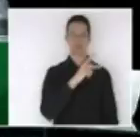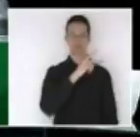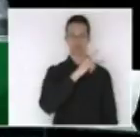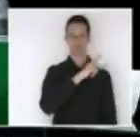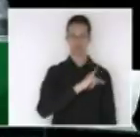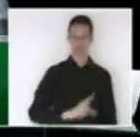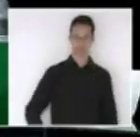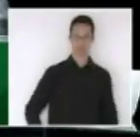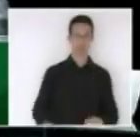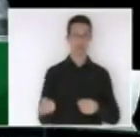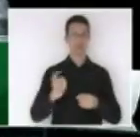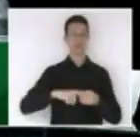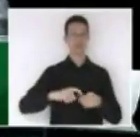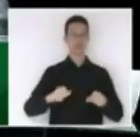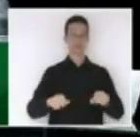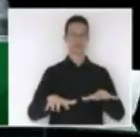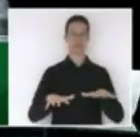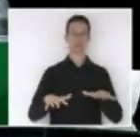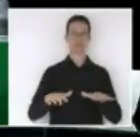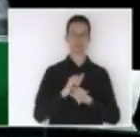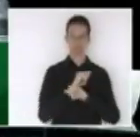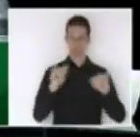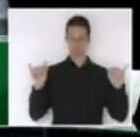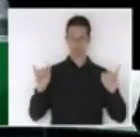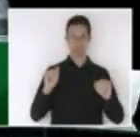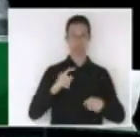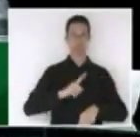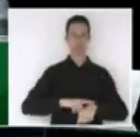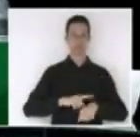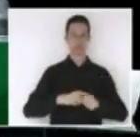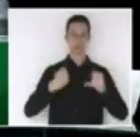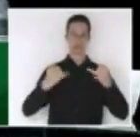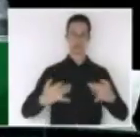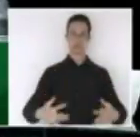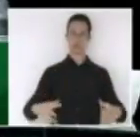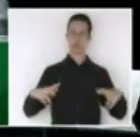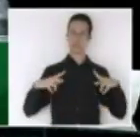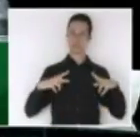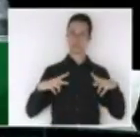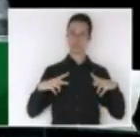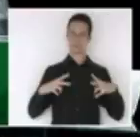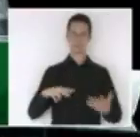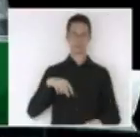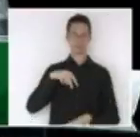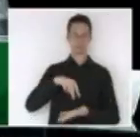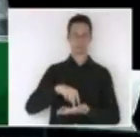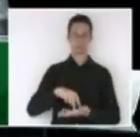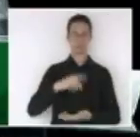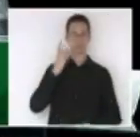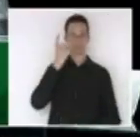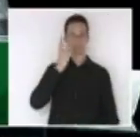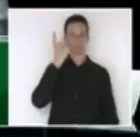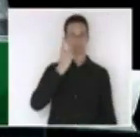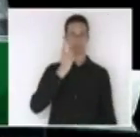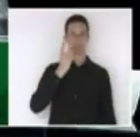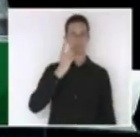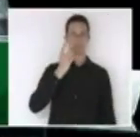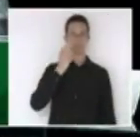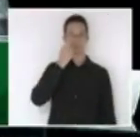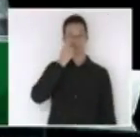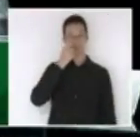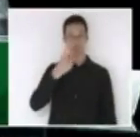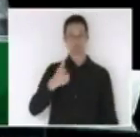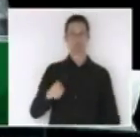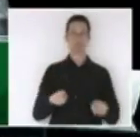anunciou o próximo horário. Explicações pessoais. Fizeram uso da tribuna os senhores deputados César Valduga